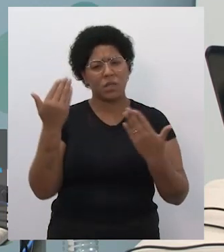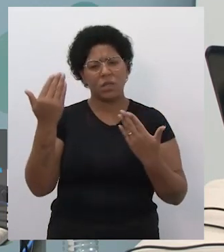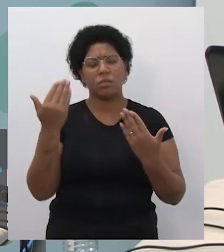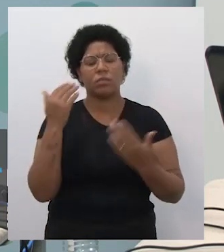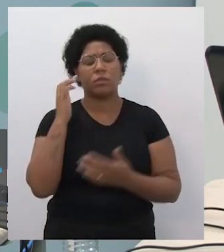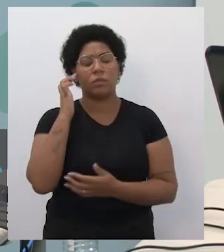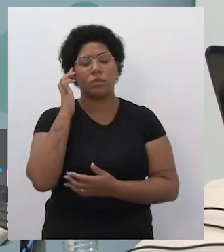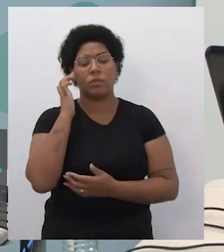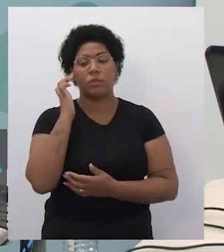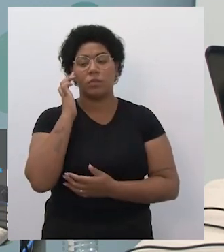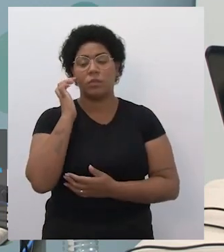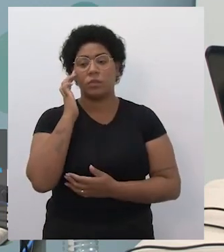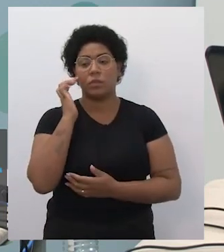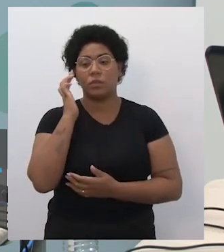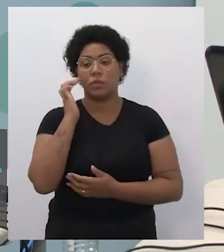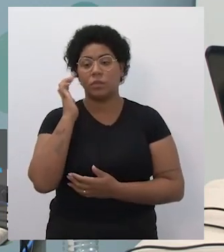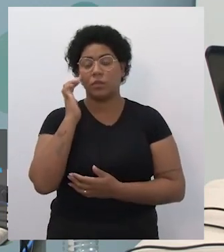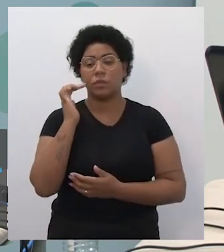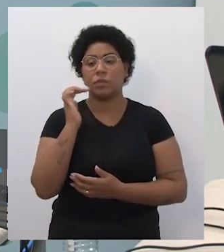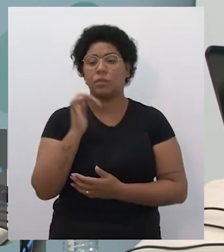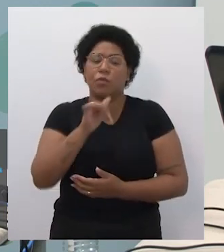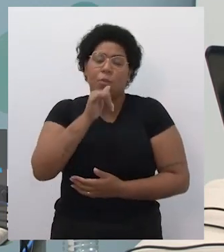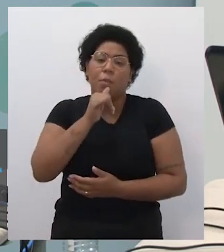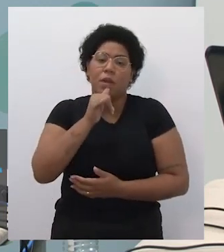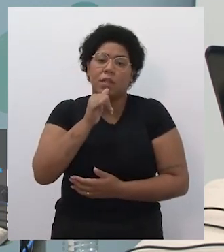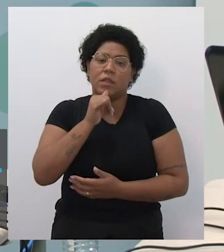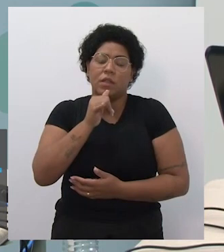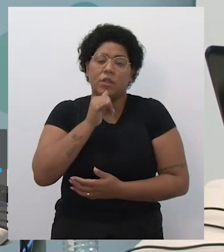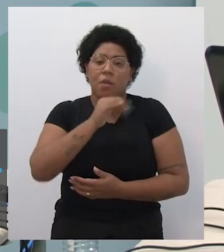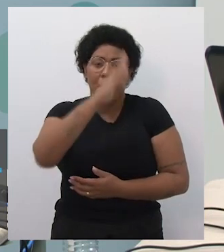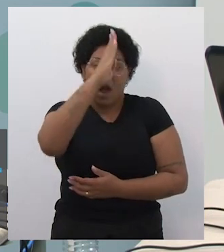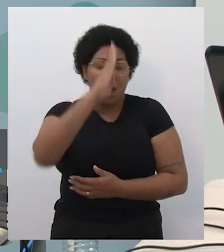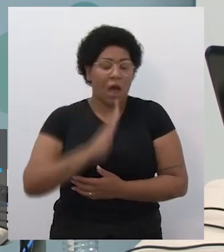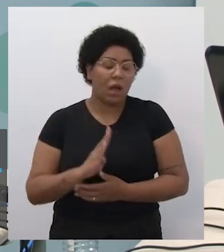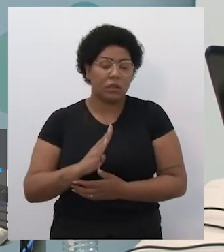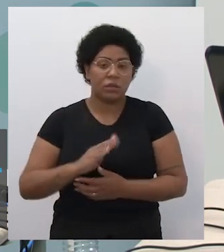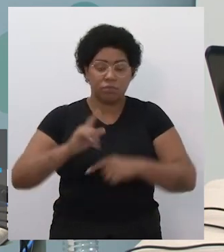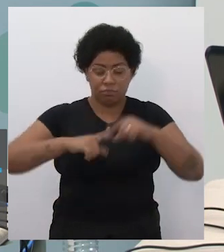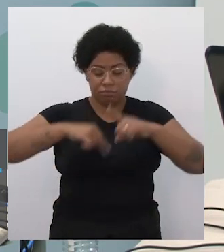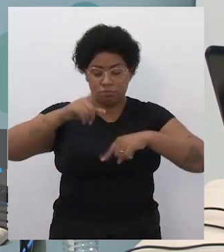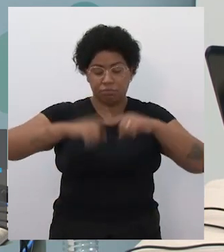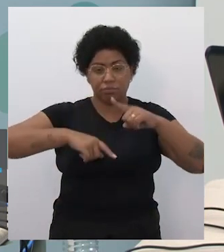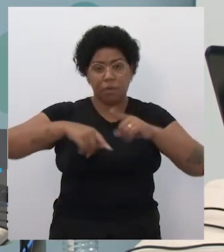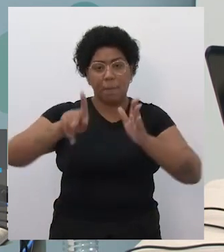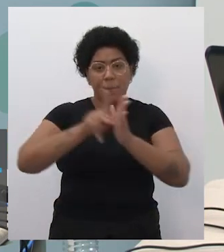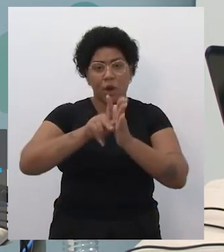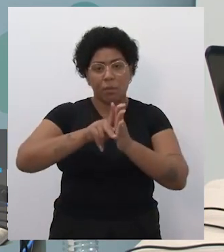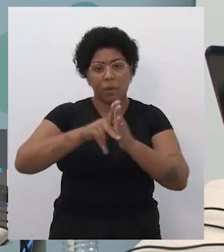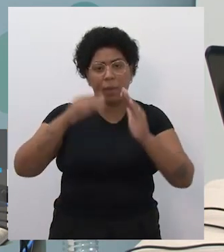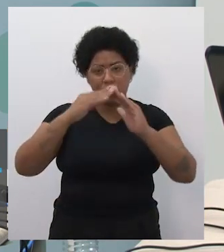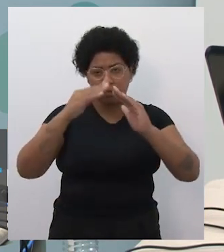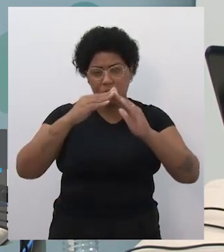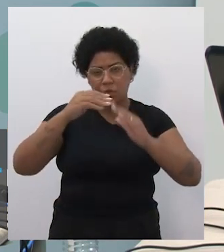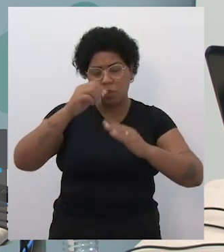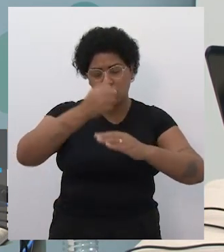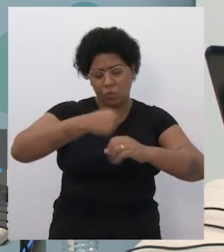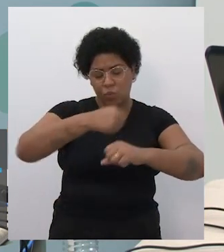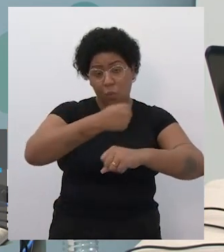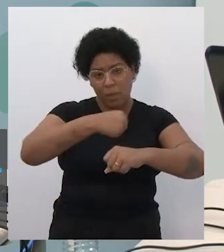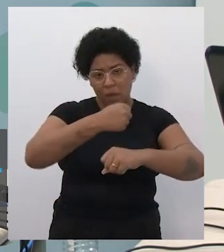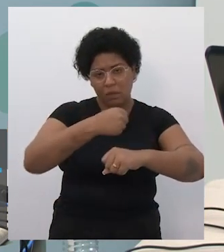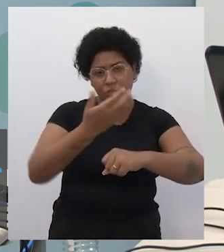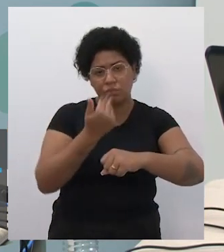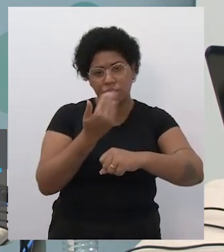diferenciada. Veja, ele utiliza de elementos muito baratos, que são os temperos, né? Nada de tecnologia super avançados e consegue um efeito muito